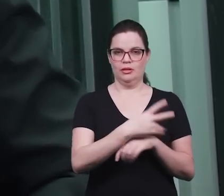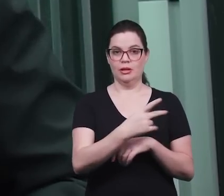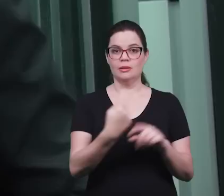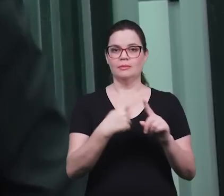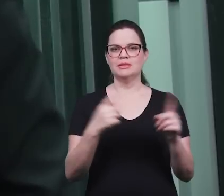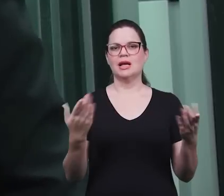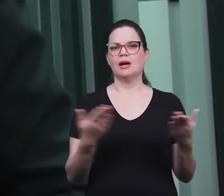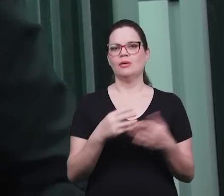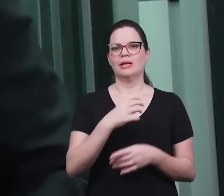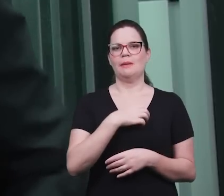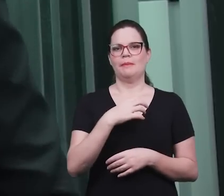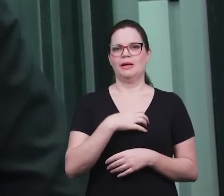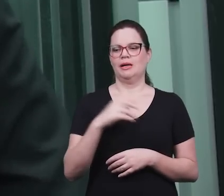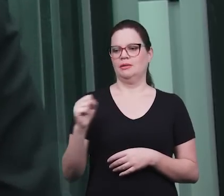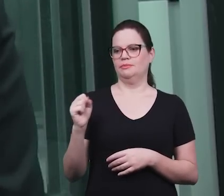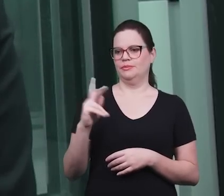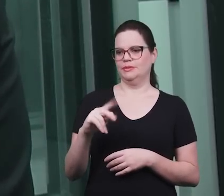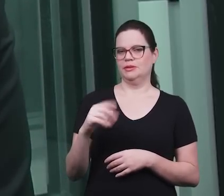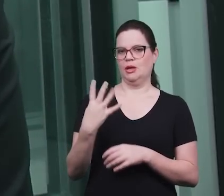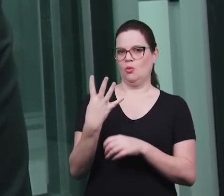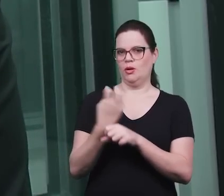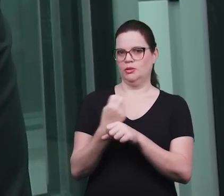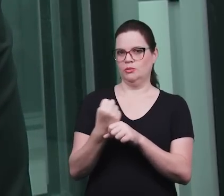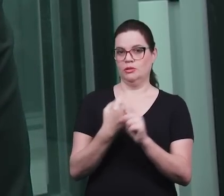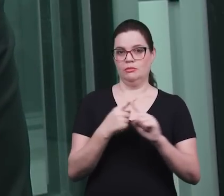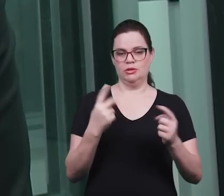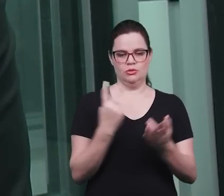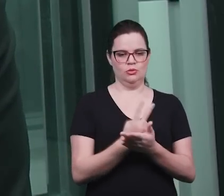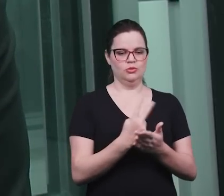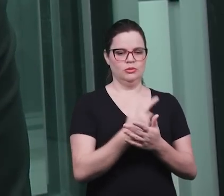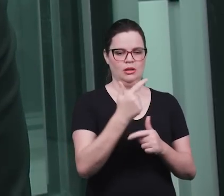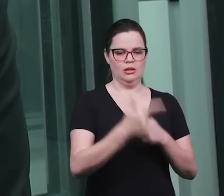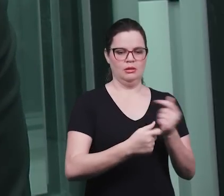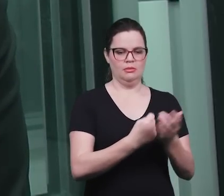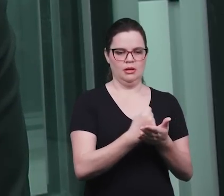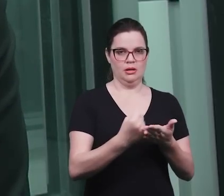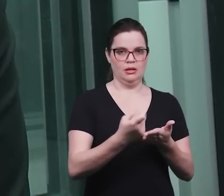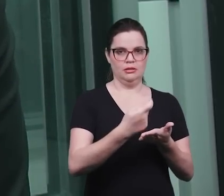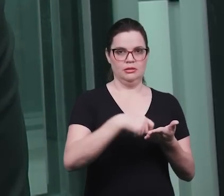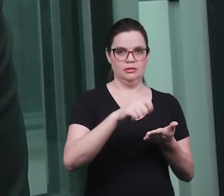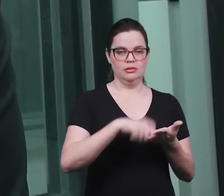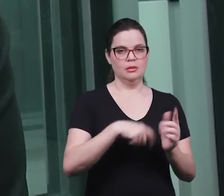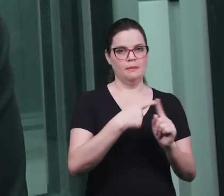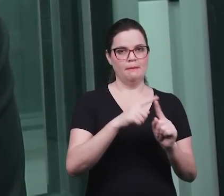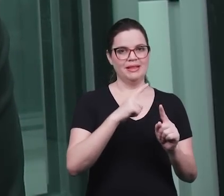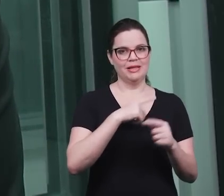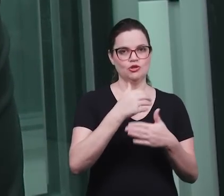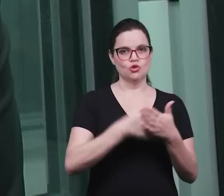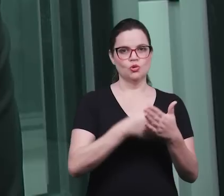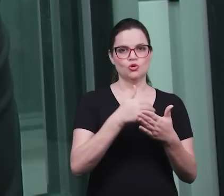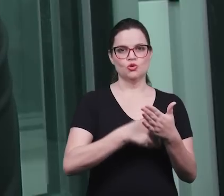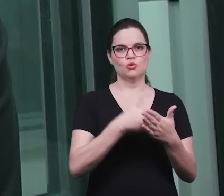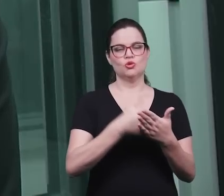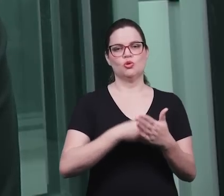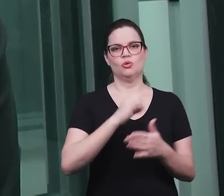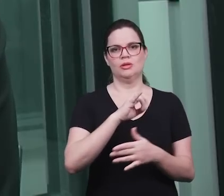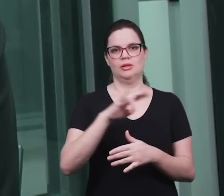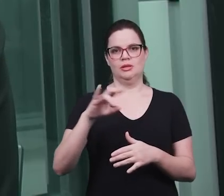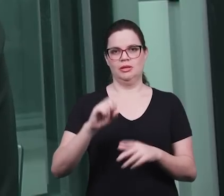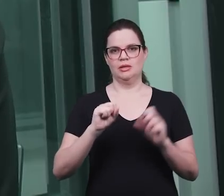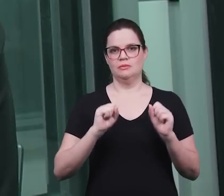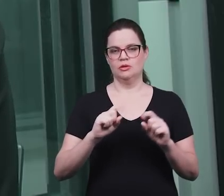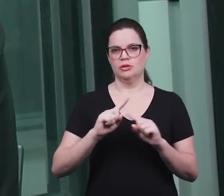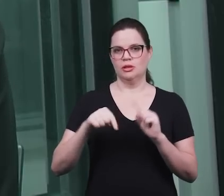Bahia. Aposentei há 4 anos, mas continuo a trabalhar. Estou trabalhando agora de carteira assinada e desconto o INSS todo mês.